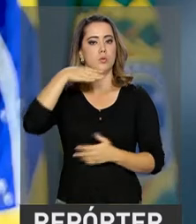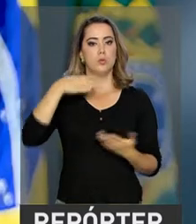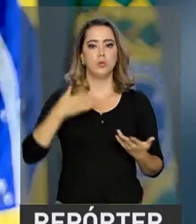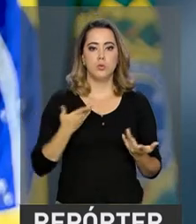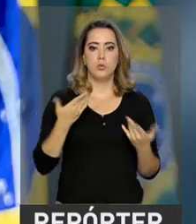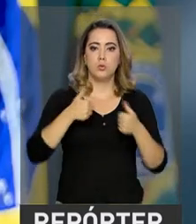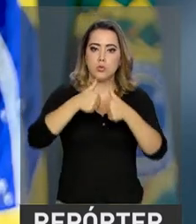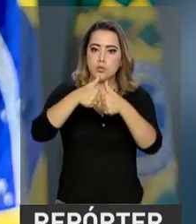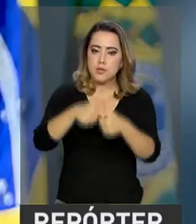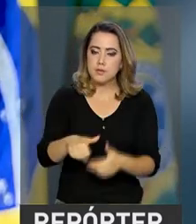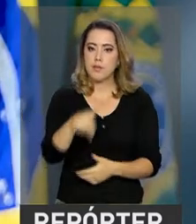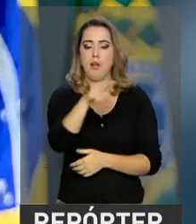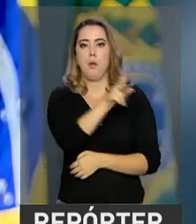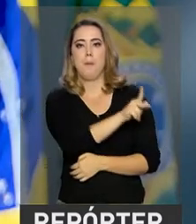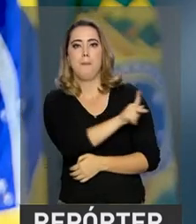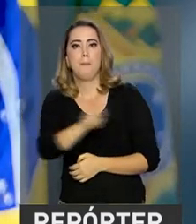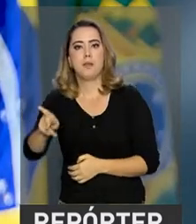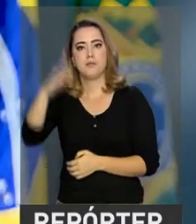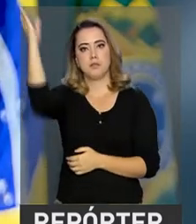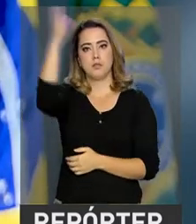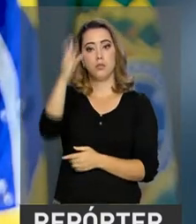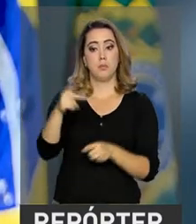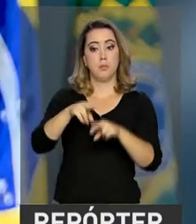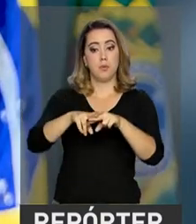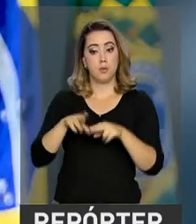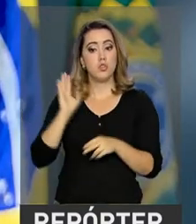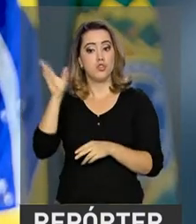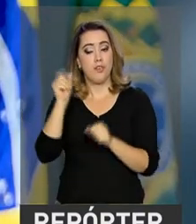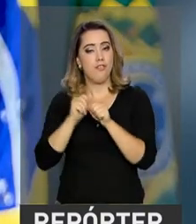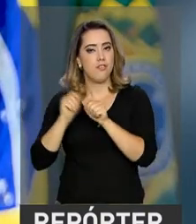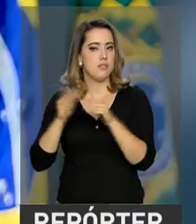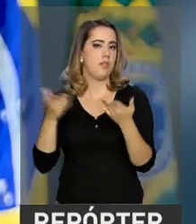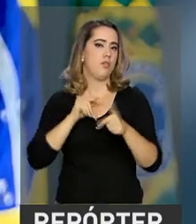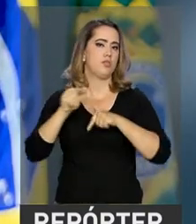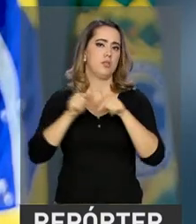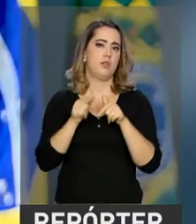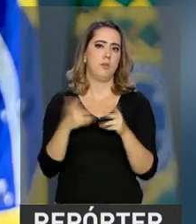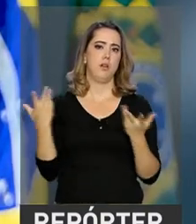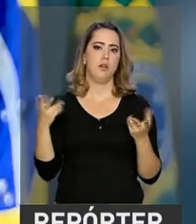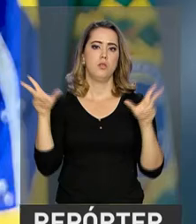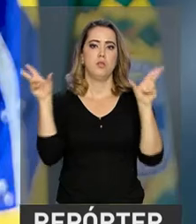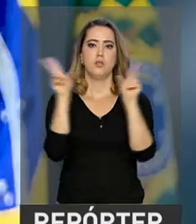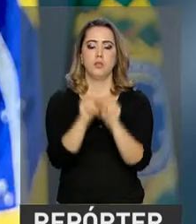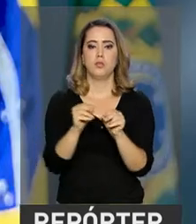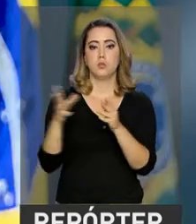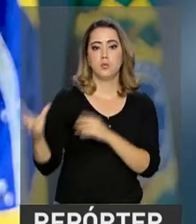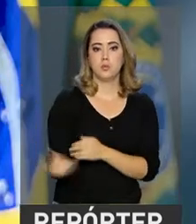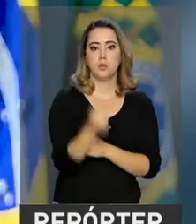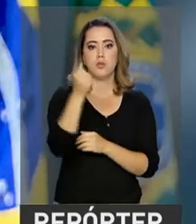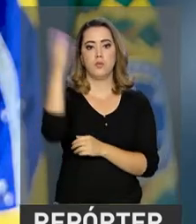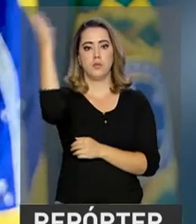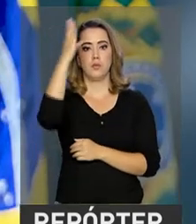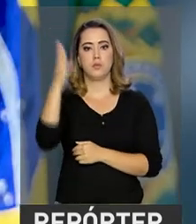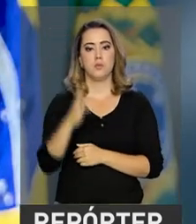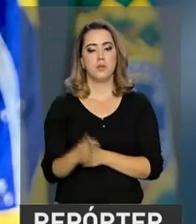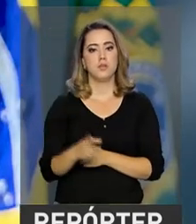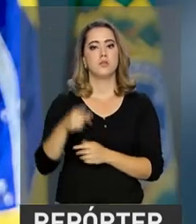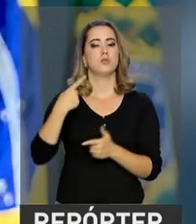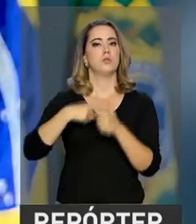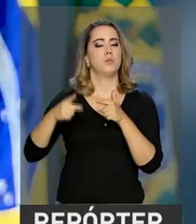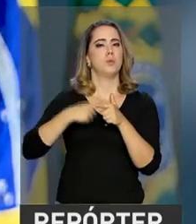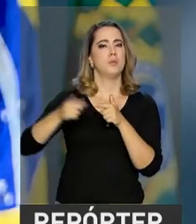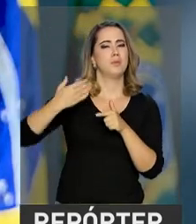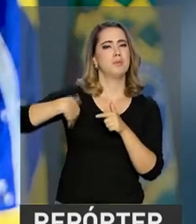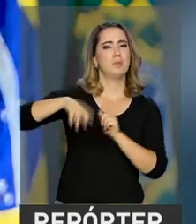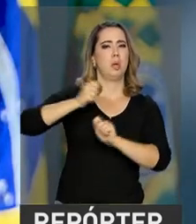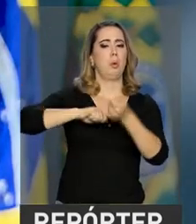presidente da república pelo que pude fazer até agora em resumo retirar o país da recessão mais grave de toda sua